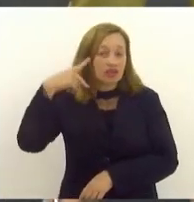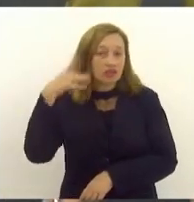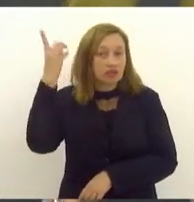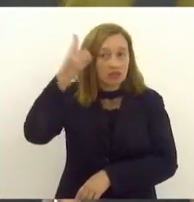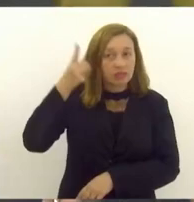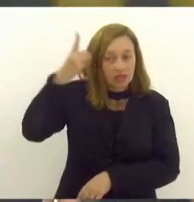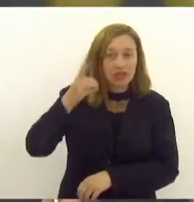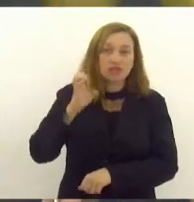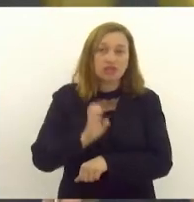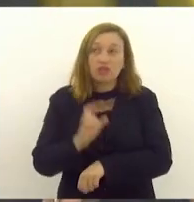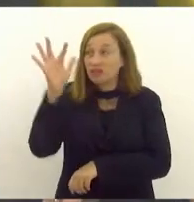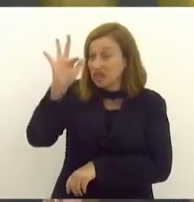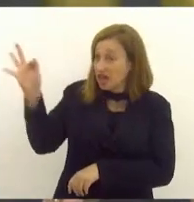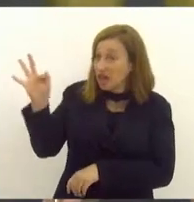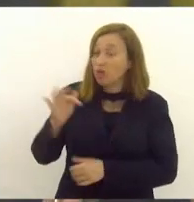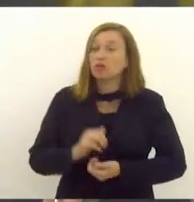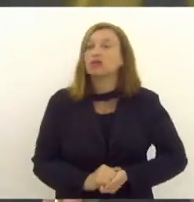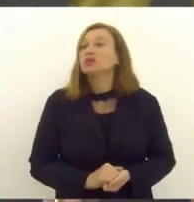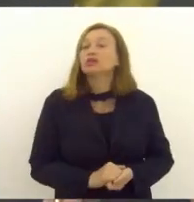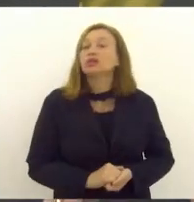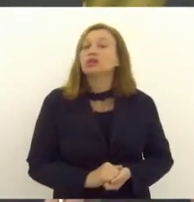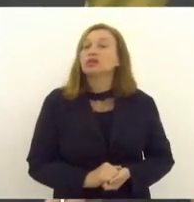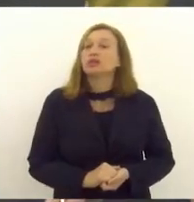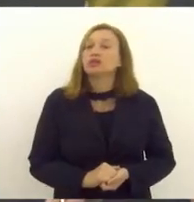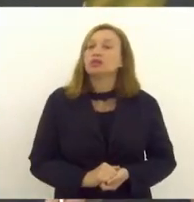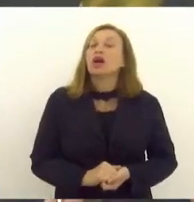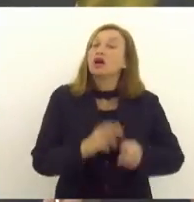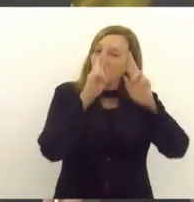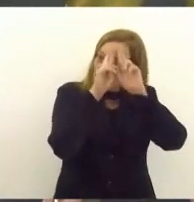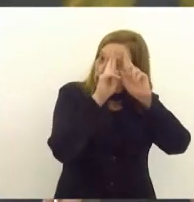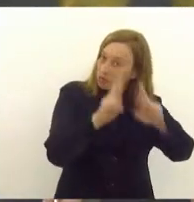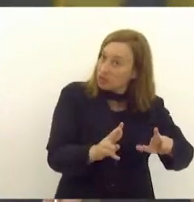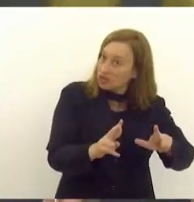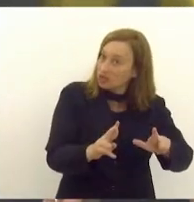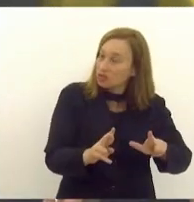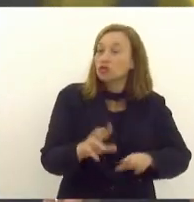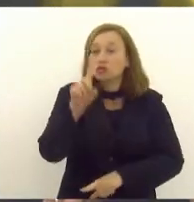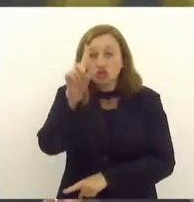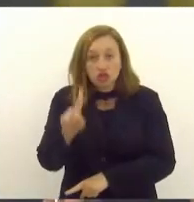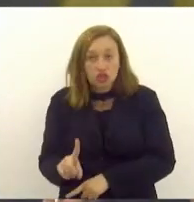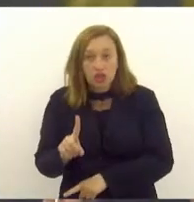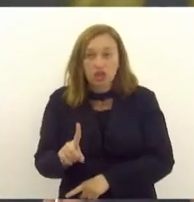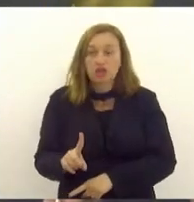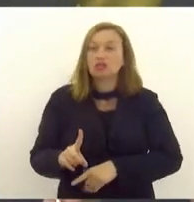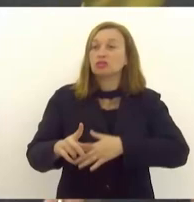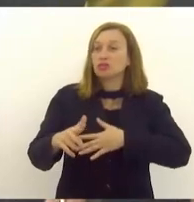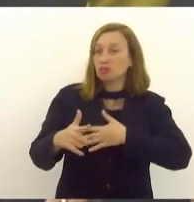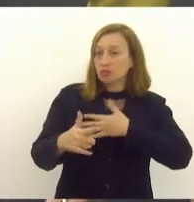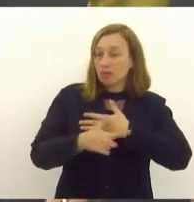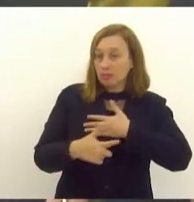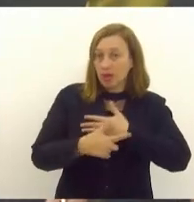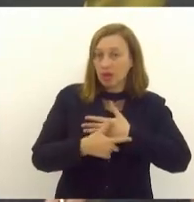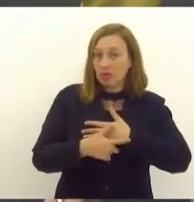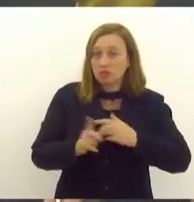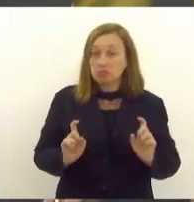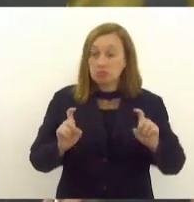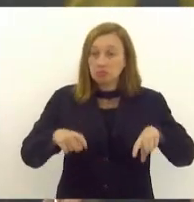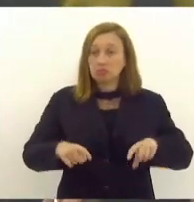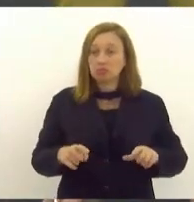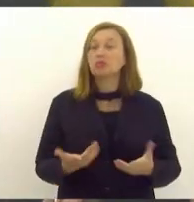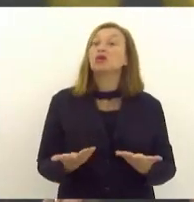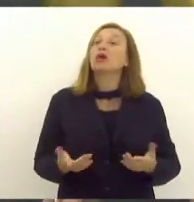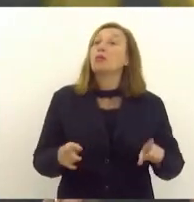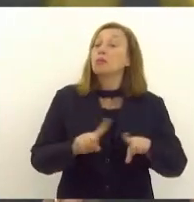estaduais e federais sejam respeitados no seu direito de exercer os seus mandatos populares